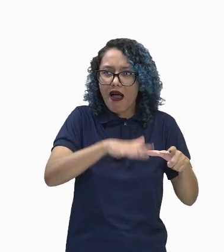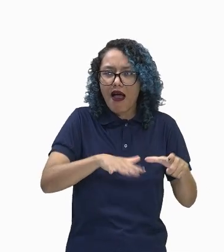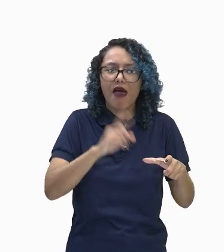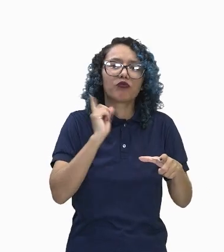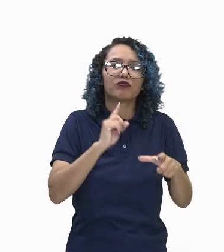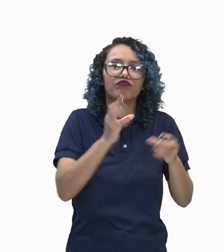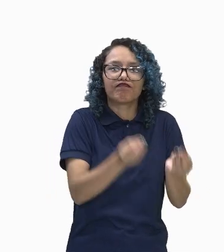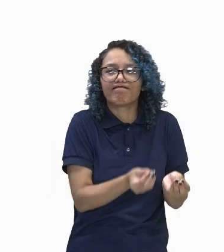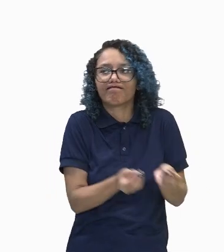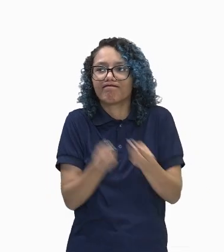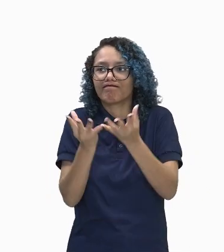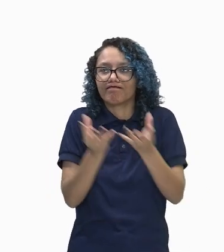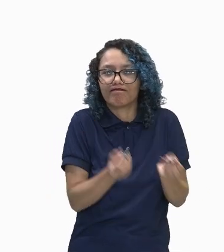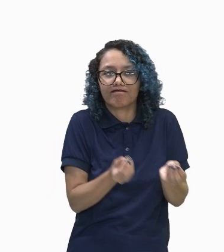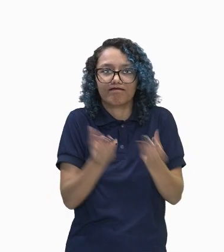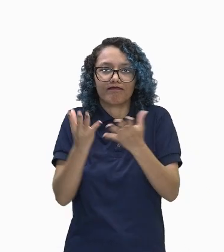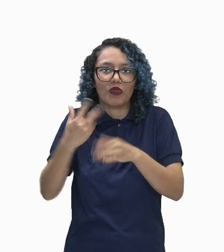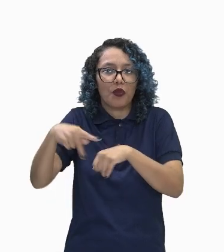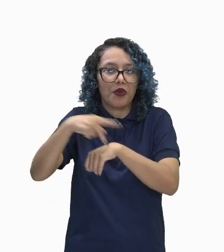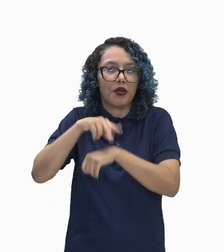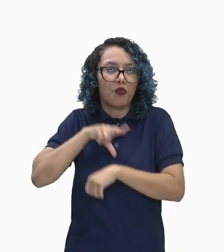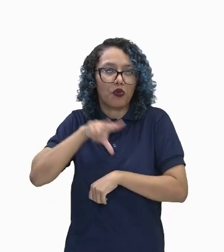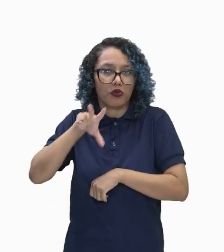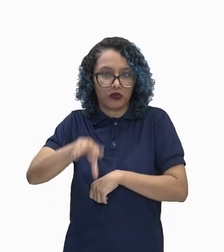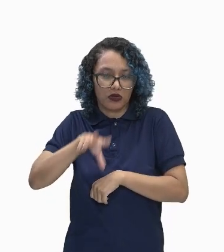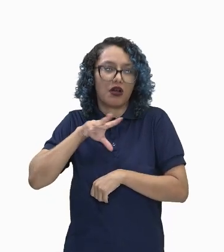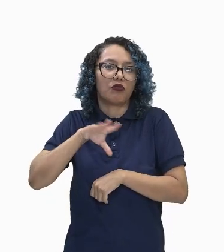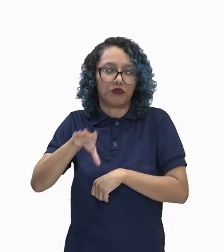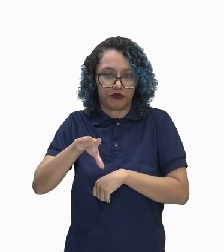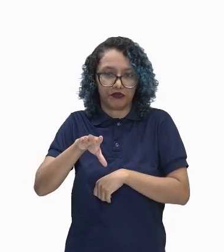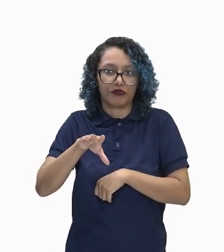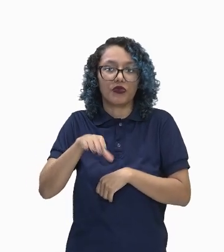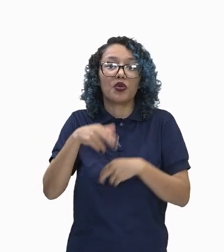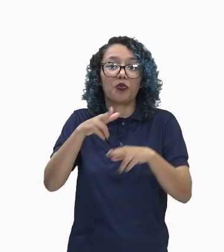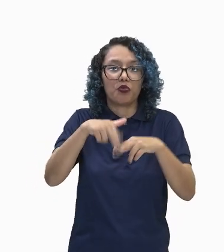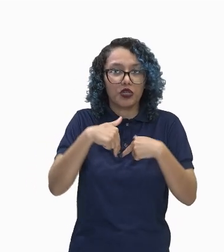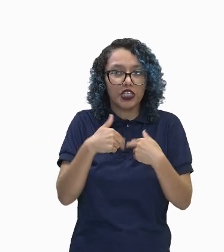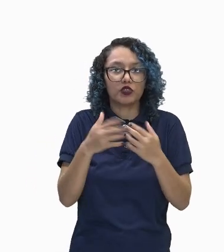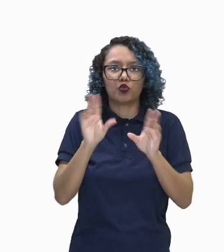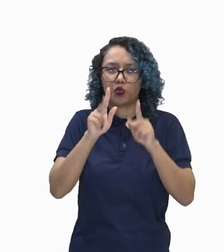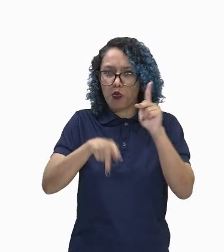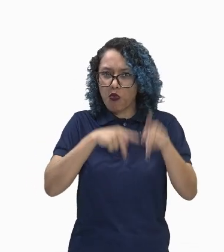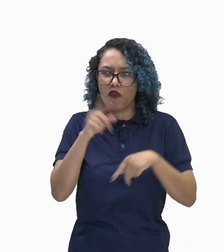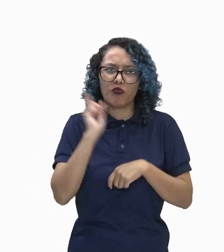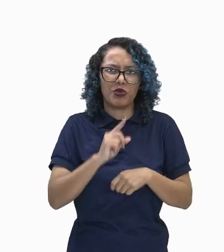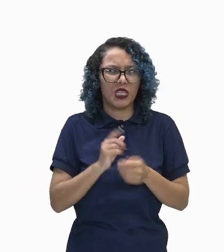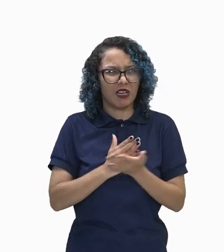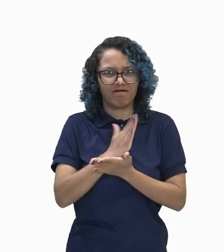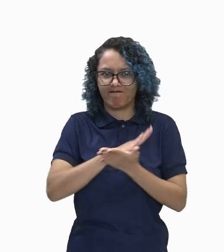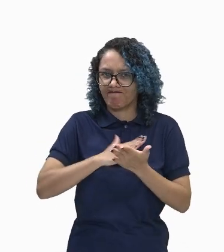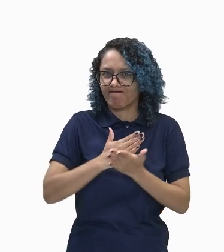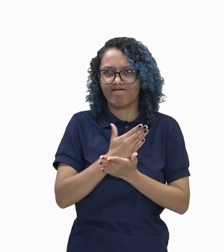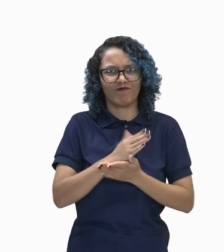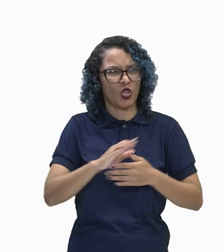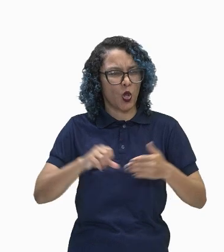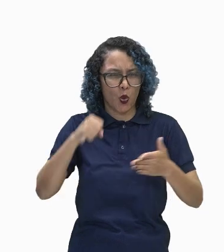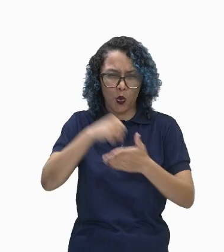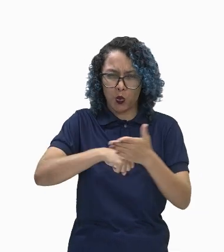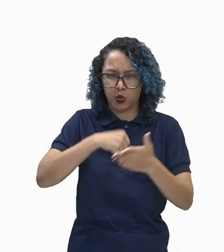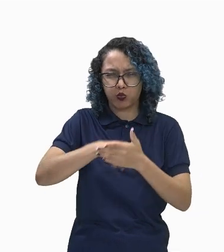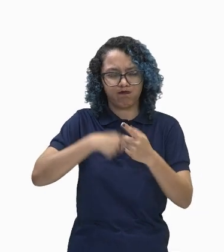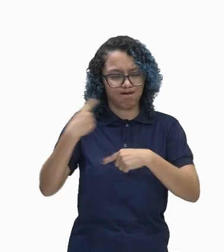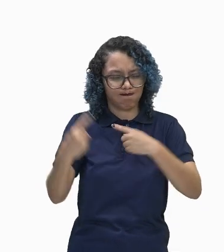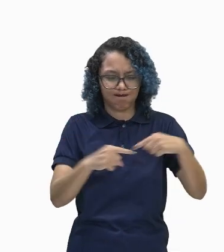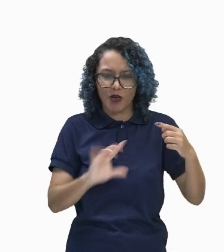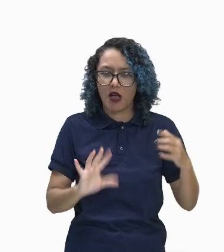período, é que surge o descontentamento do povo e a luta e a Inconfidência Mineira.